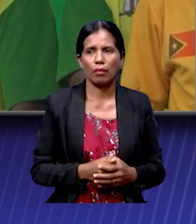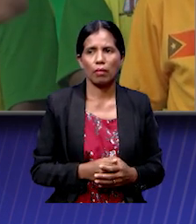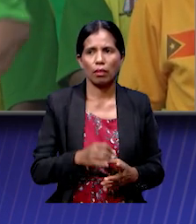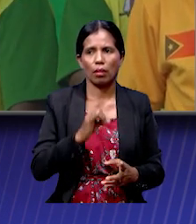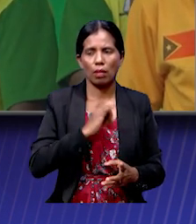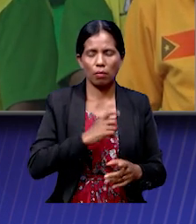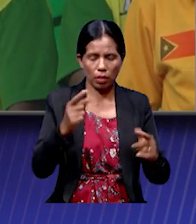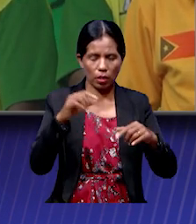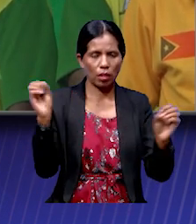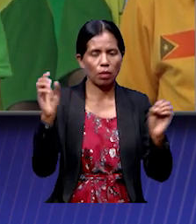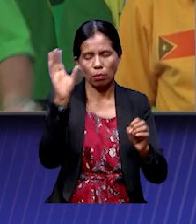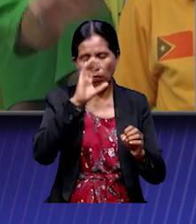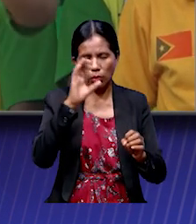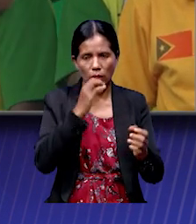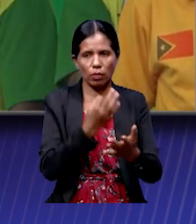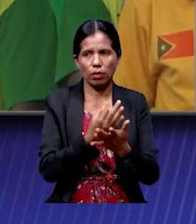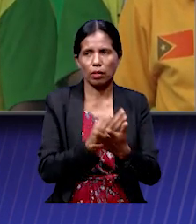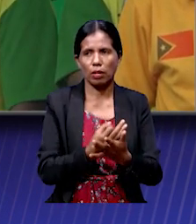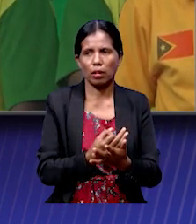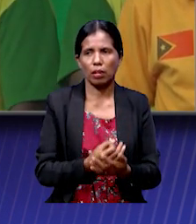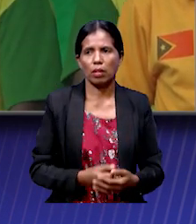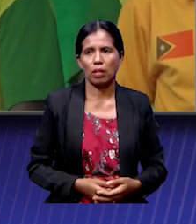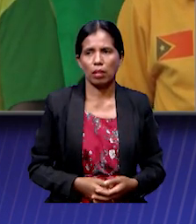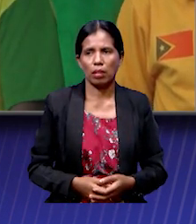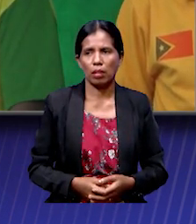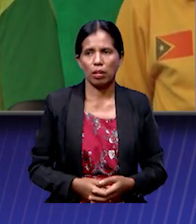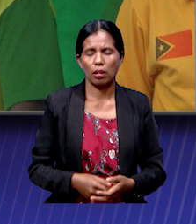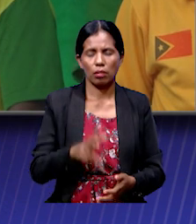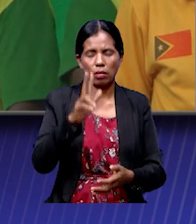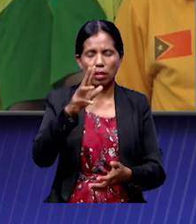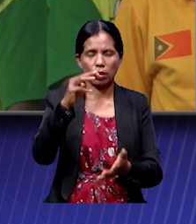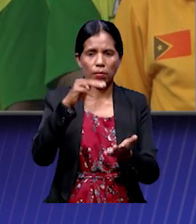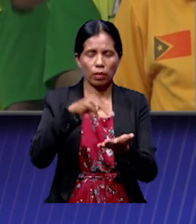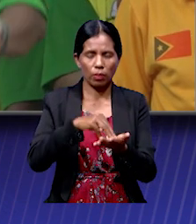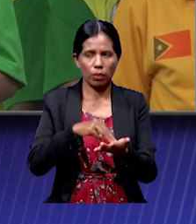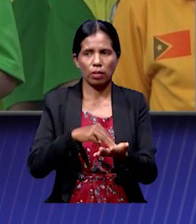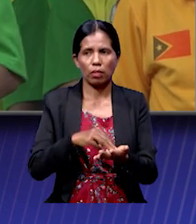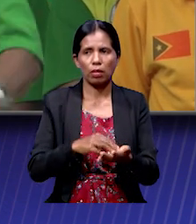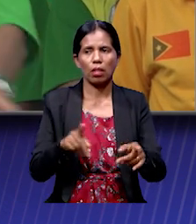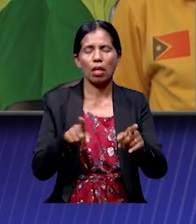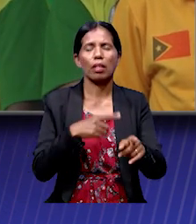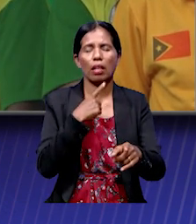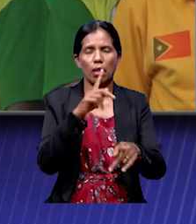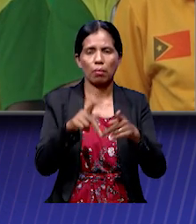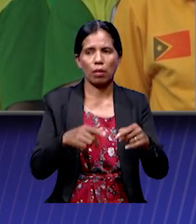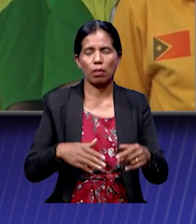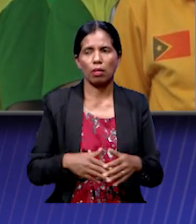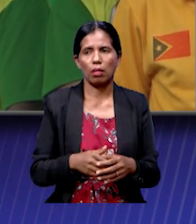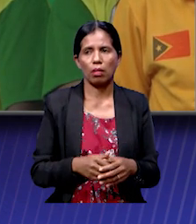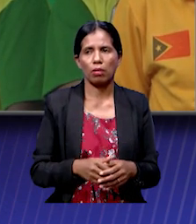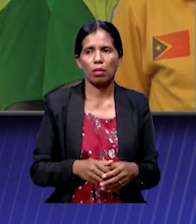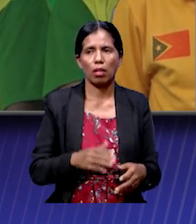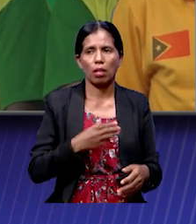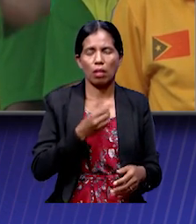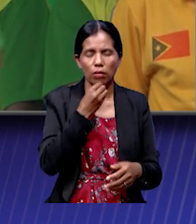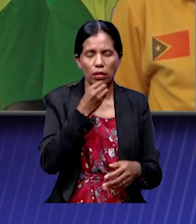prabu koosan. Hau fakaruna 3 milioin zital. Desu ema bulak. Hau usik wau nuan sine sir hato sino